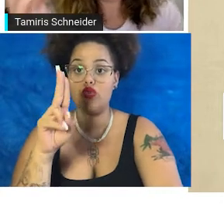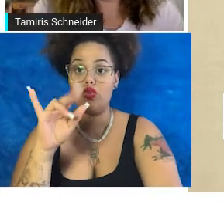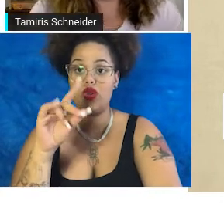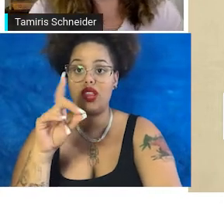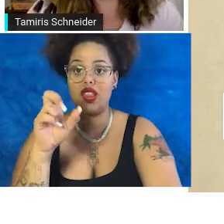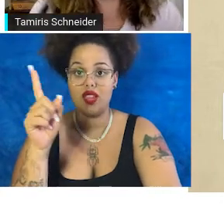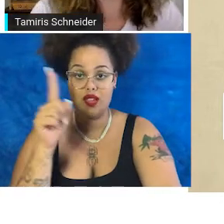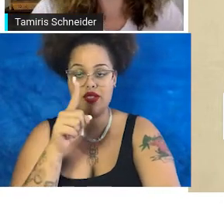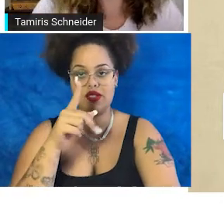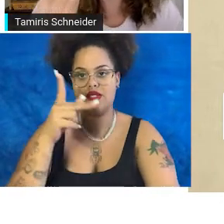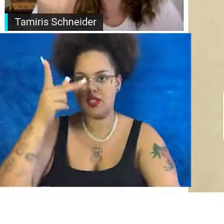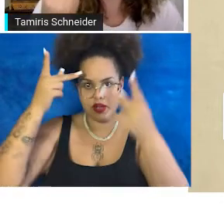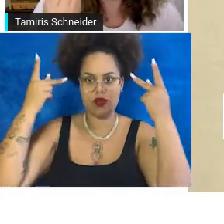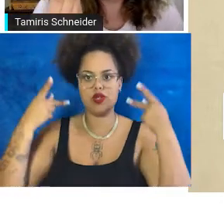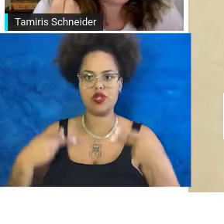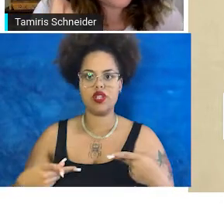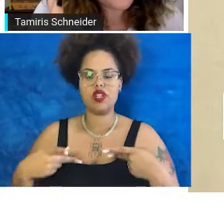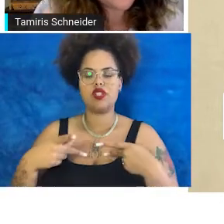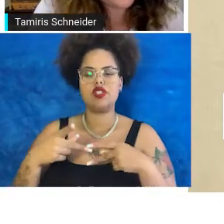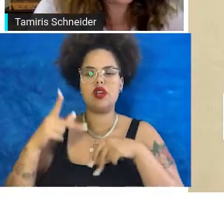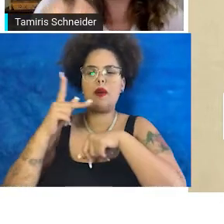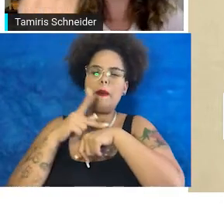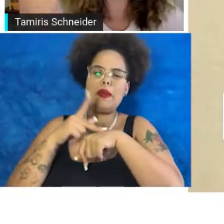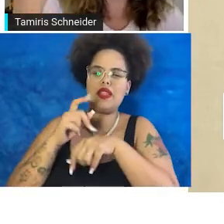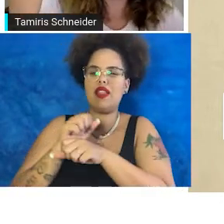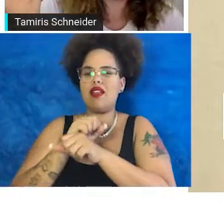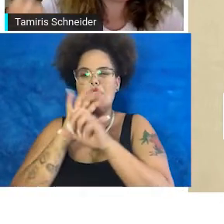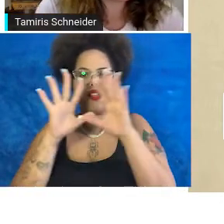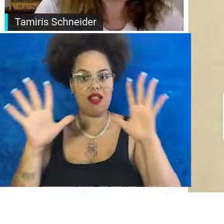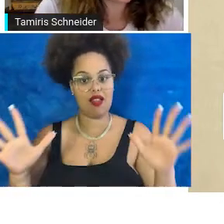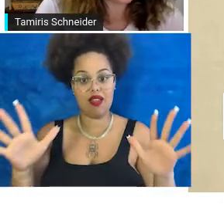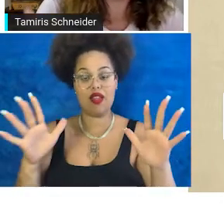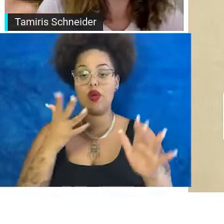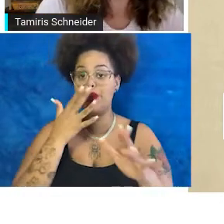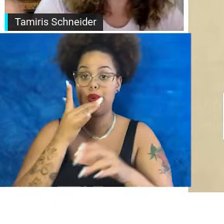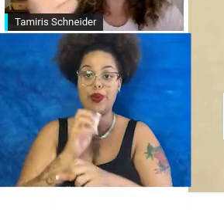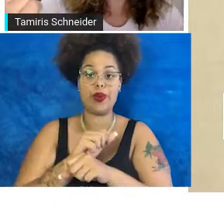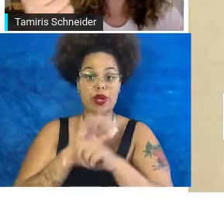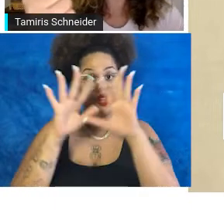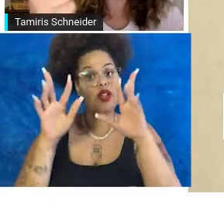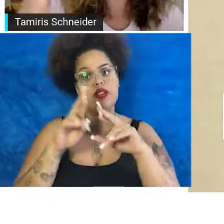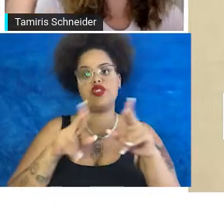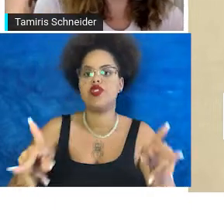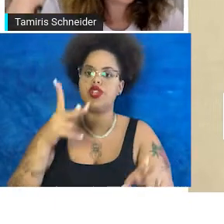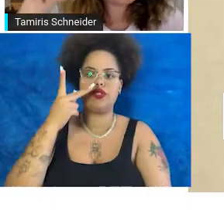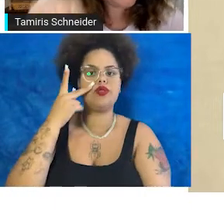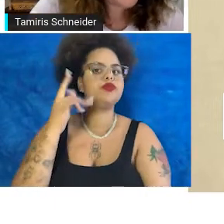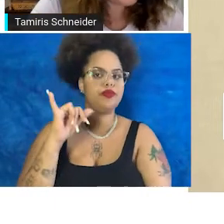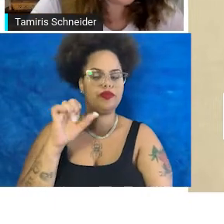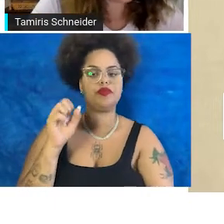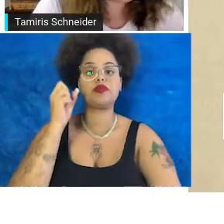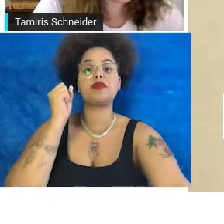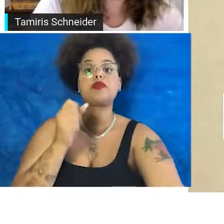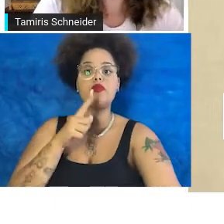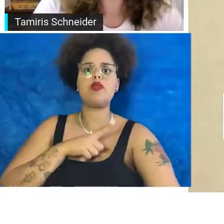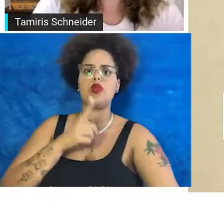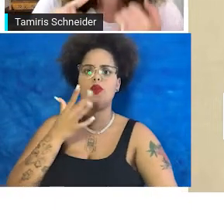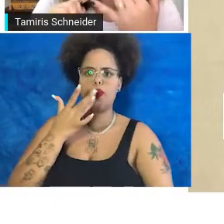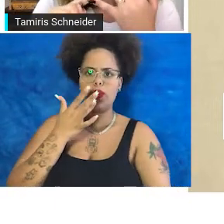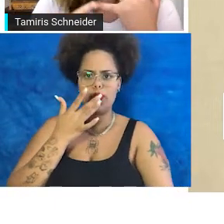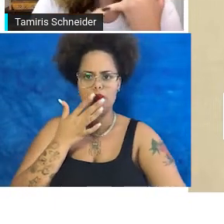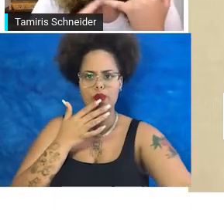a fluidez da personagem. Então, vai ser uma madeira clara, vão ser cores claras, diferente dos pais, ela pode ter